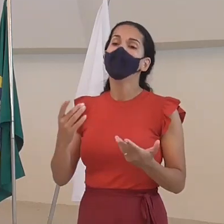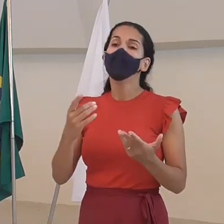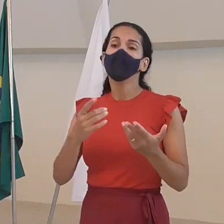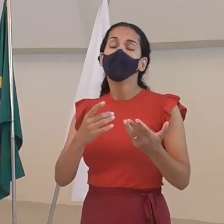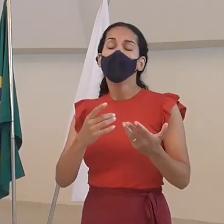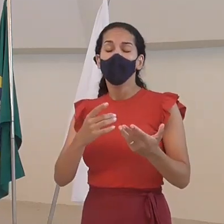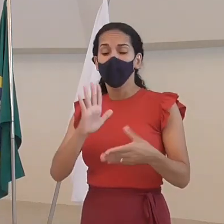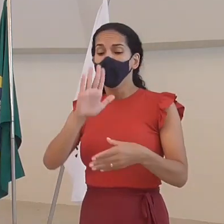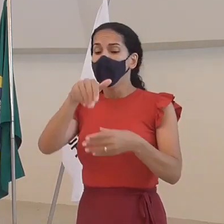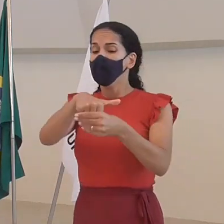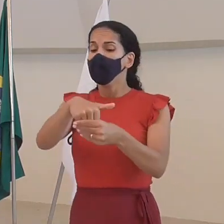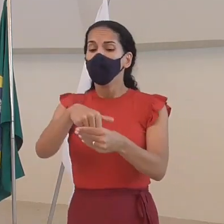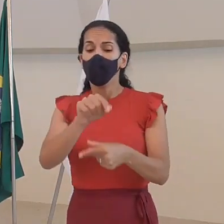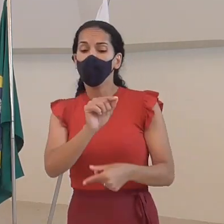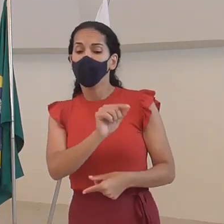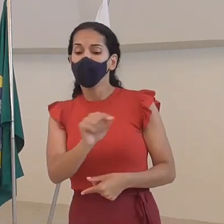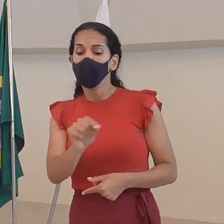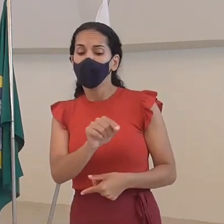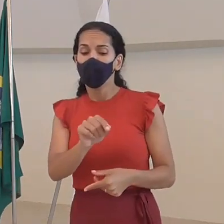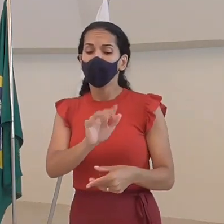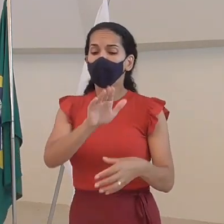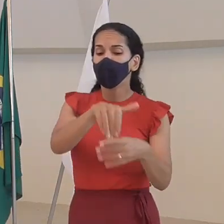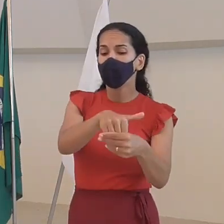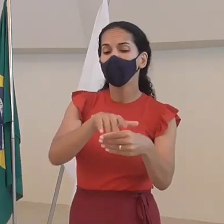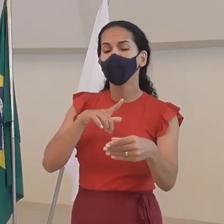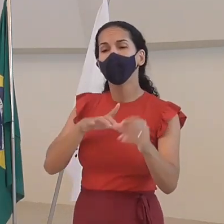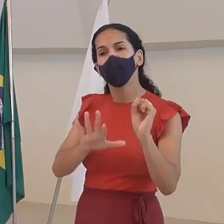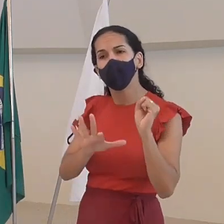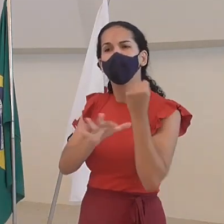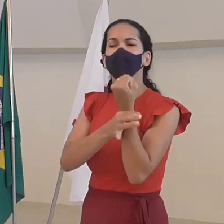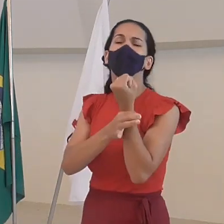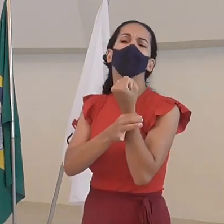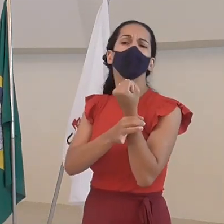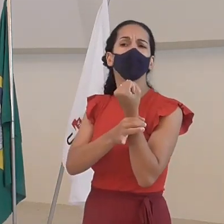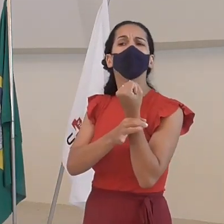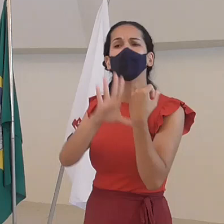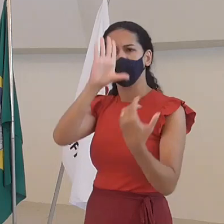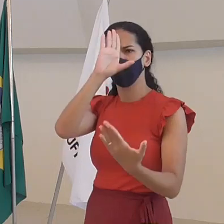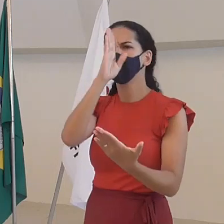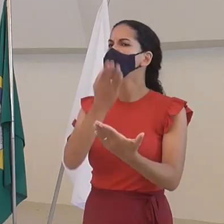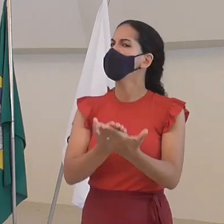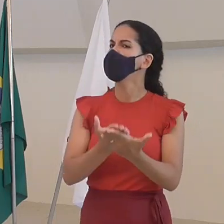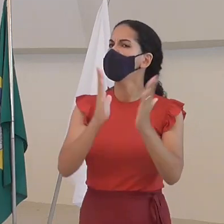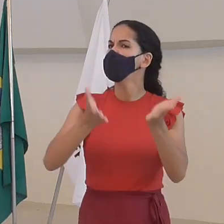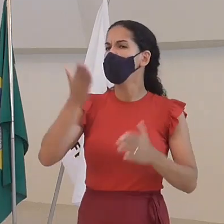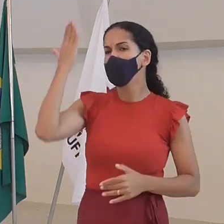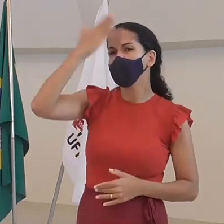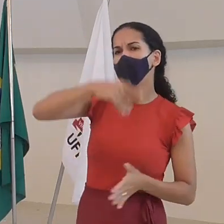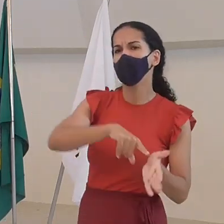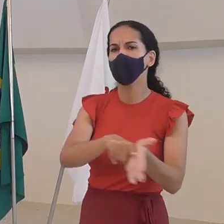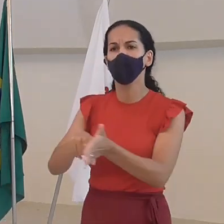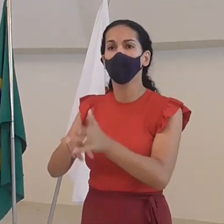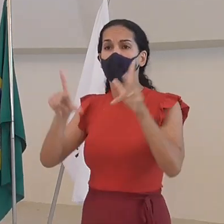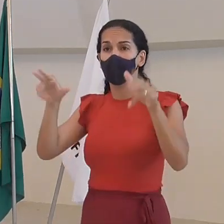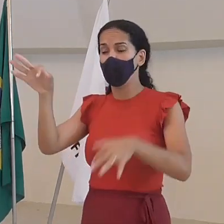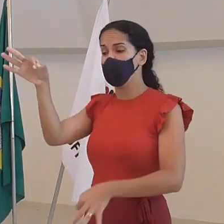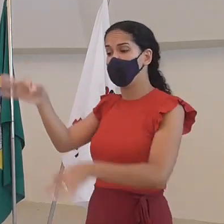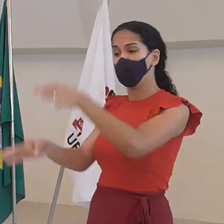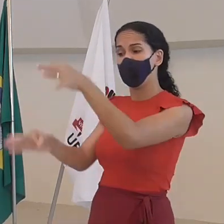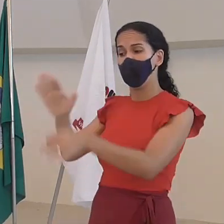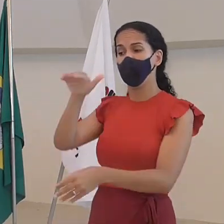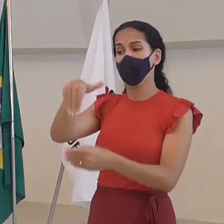urnas eletrônicas revelaram-se seguras e confiáveis, assim como a justiça